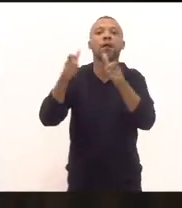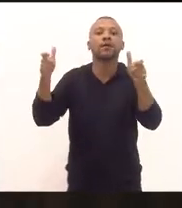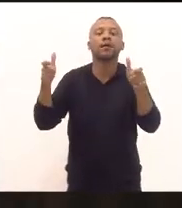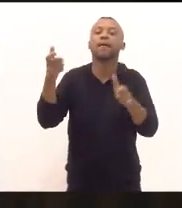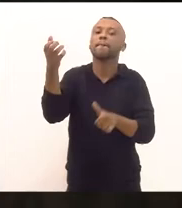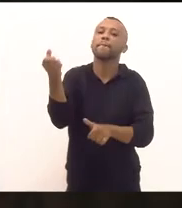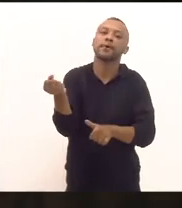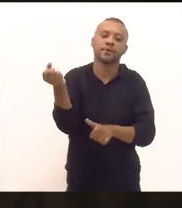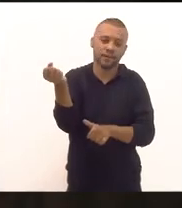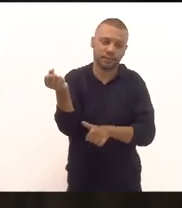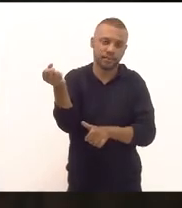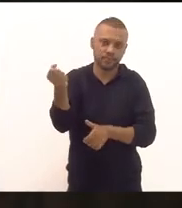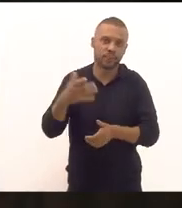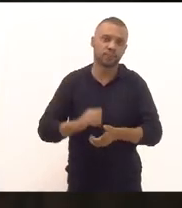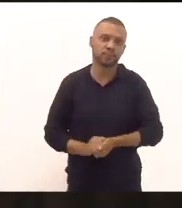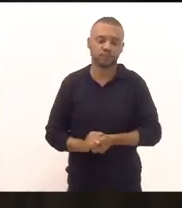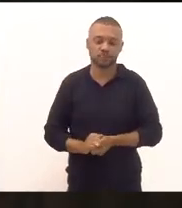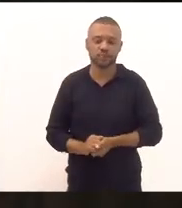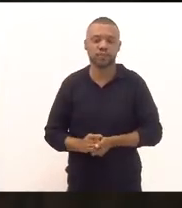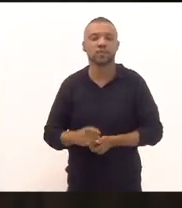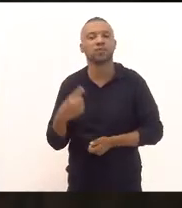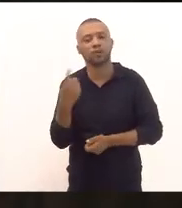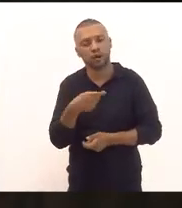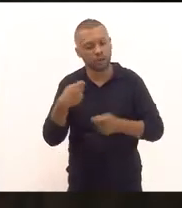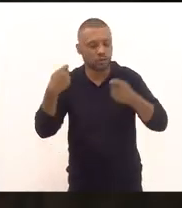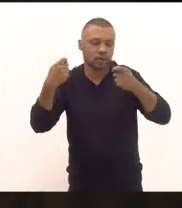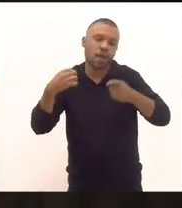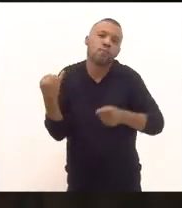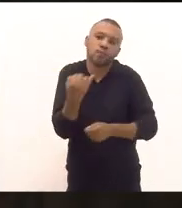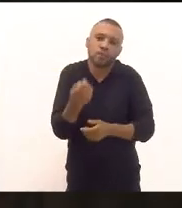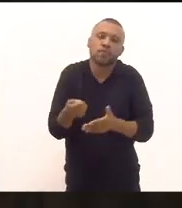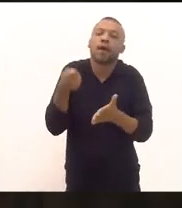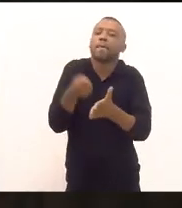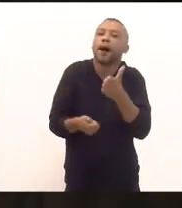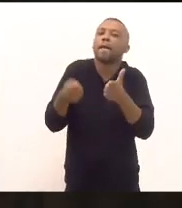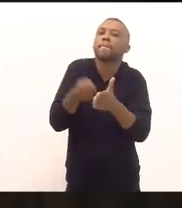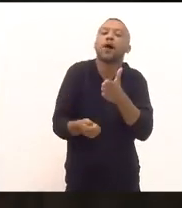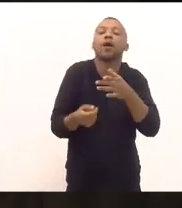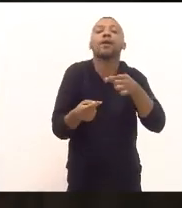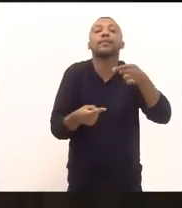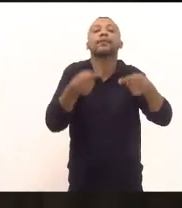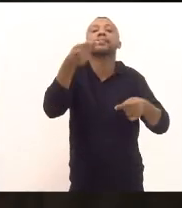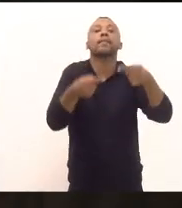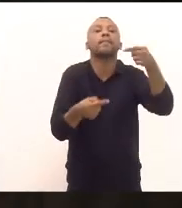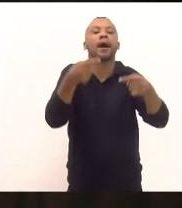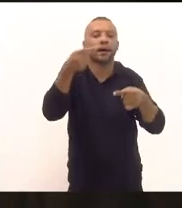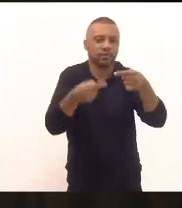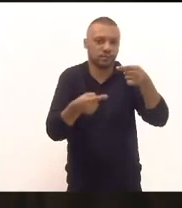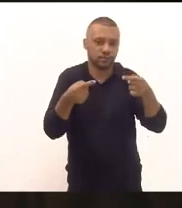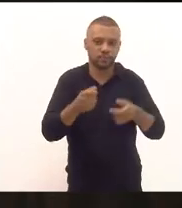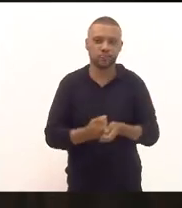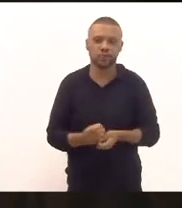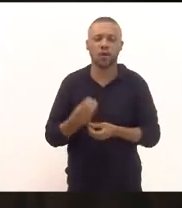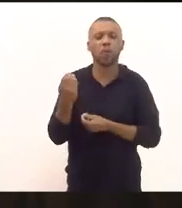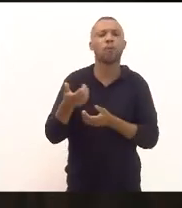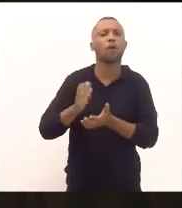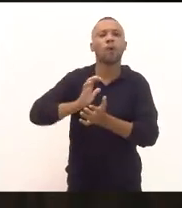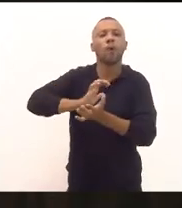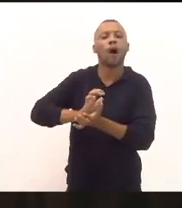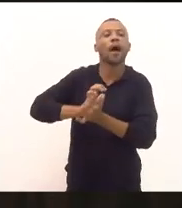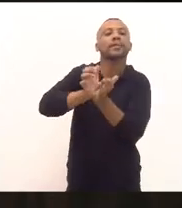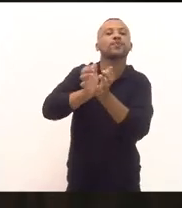brancas e é necessário que possamos enfrentar também esse debate sobre como racismo